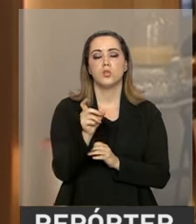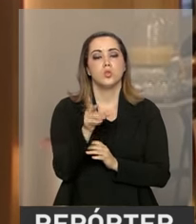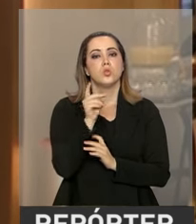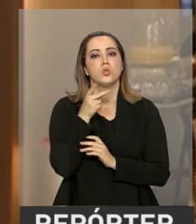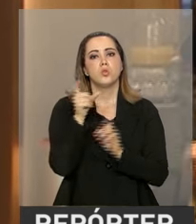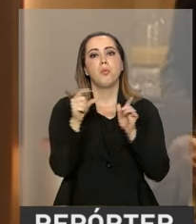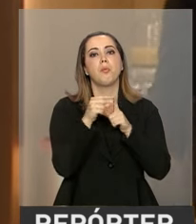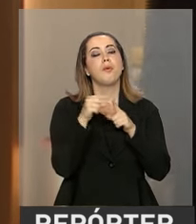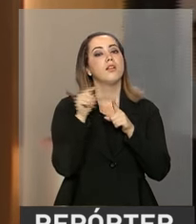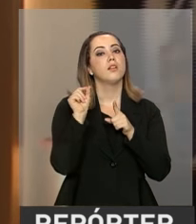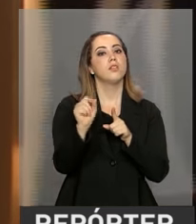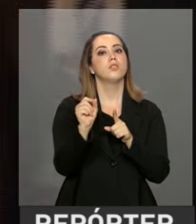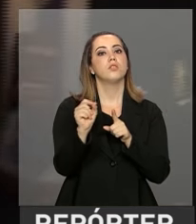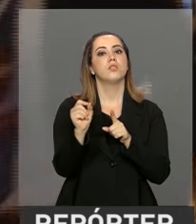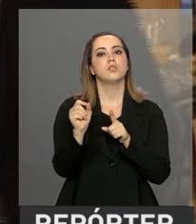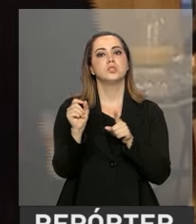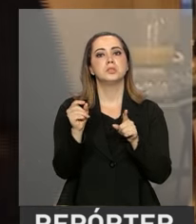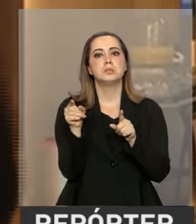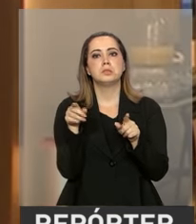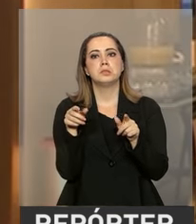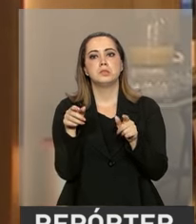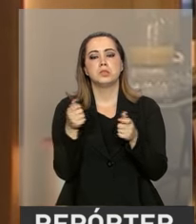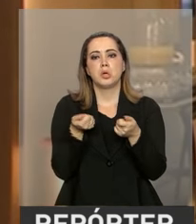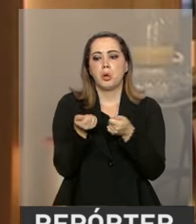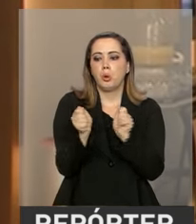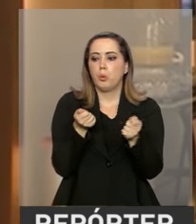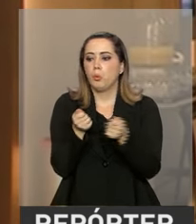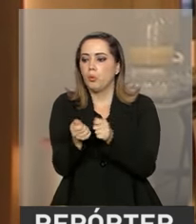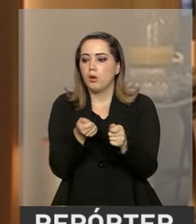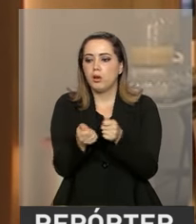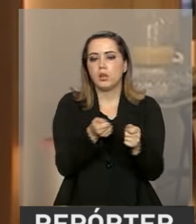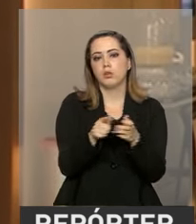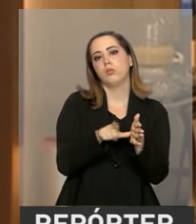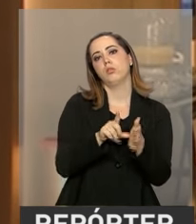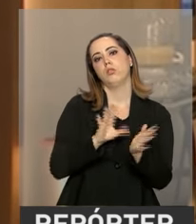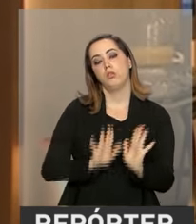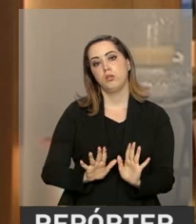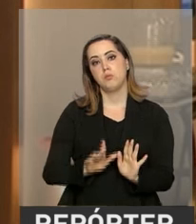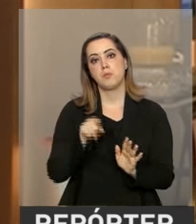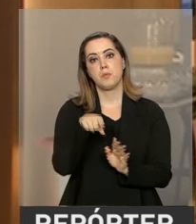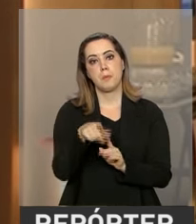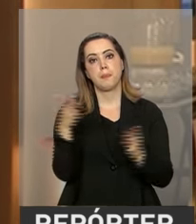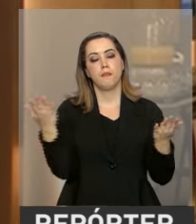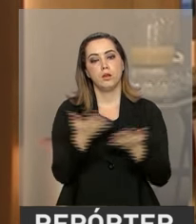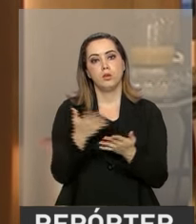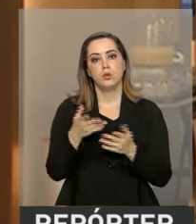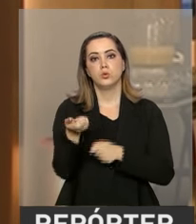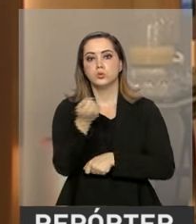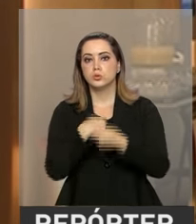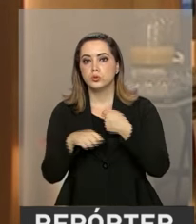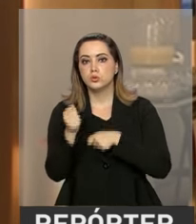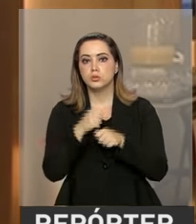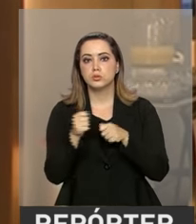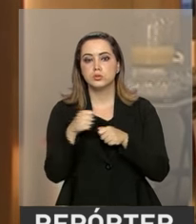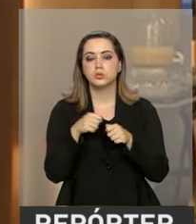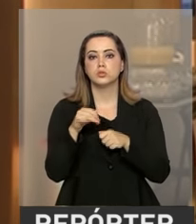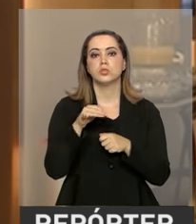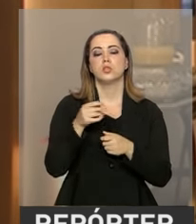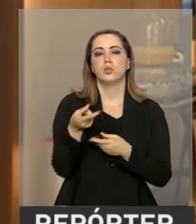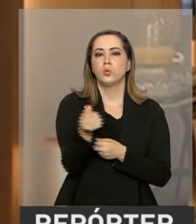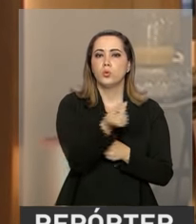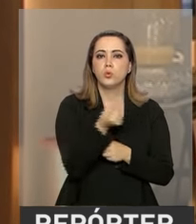do presidente do BC, mecanismos regulatórios precoces. Ele destacou ainda que o sistema financeiro hoje é de acesso amplo e quase